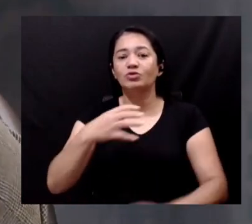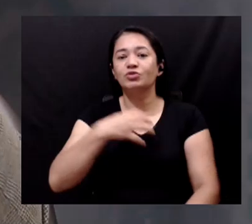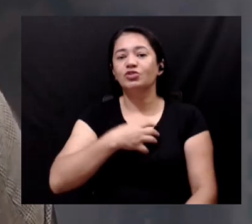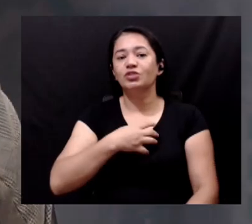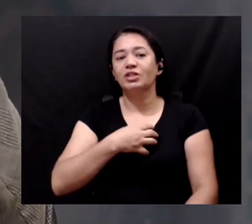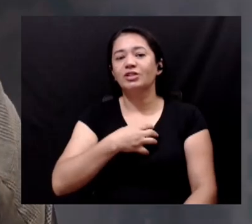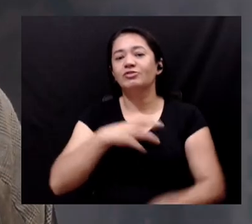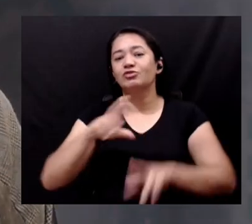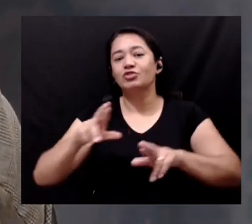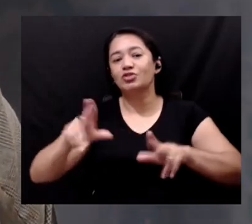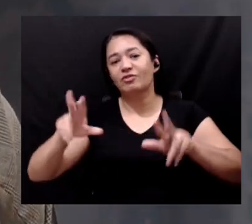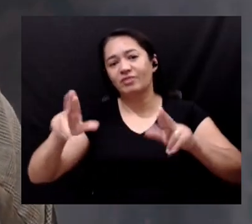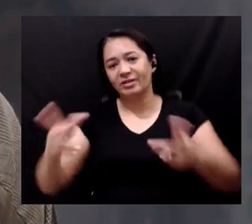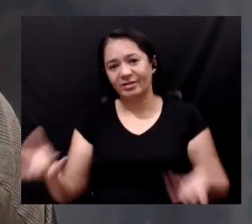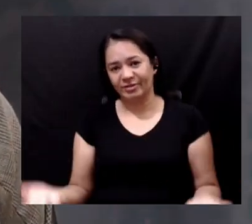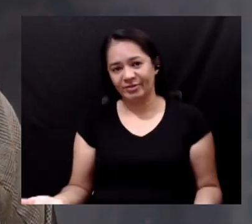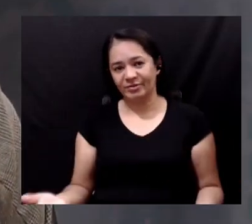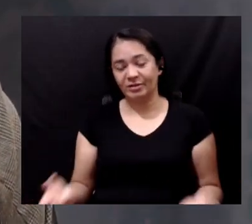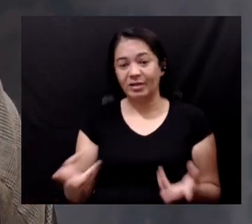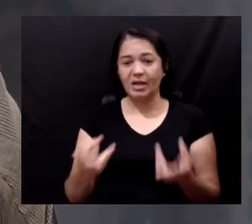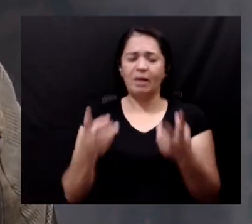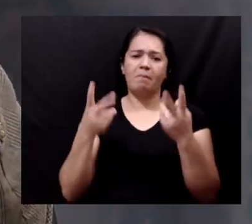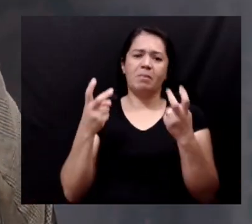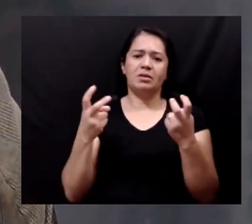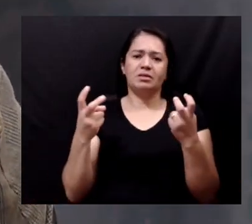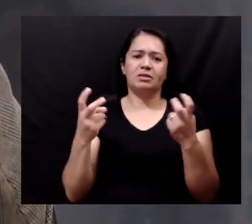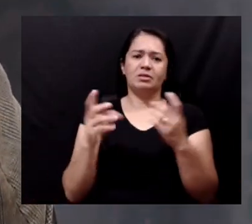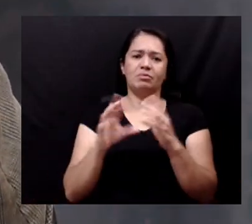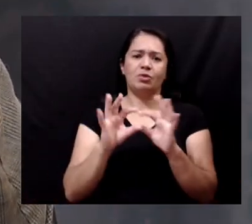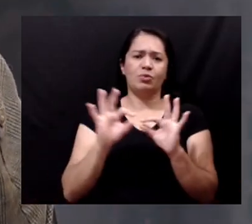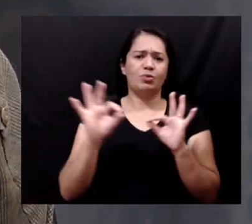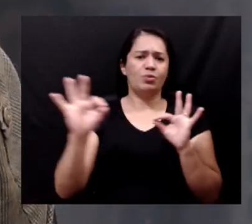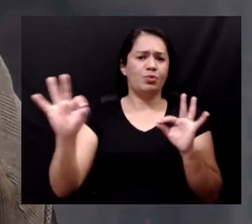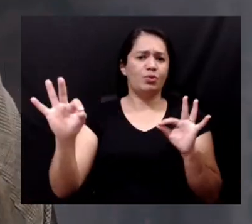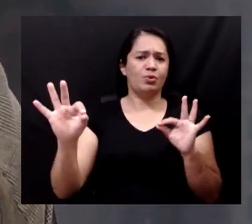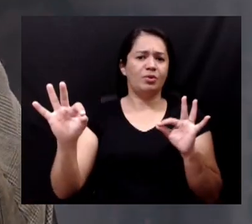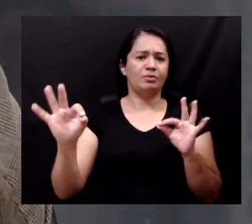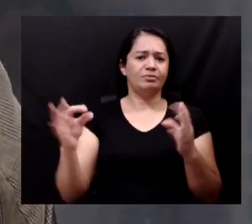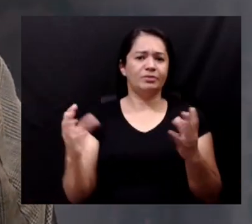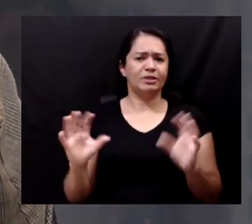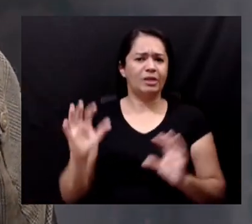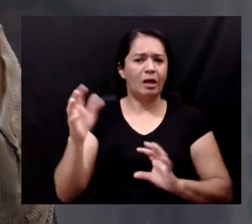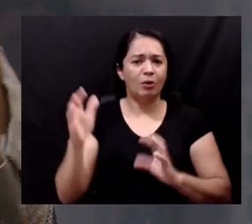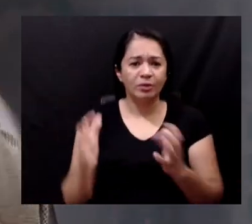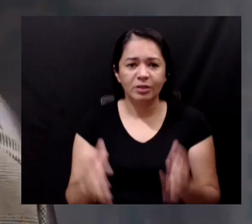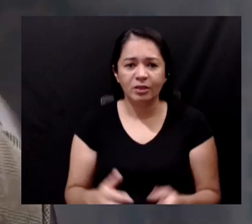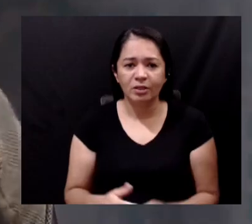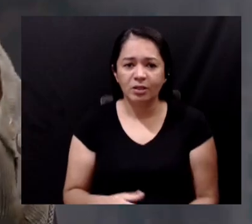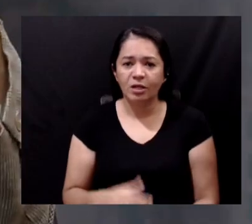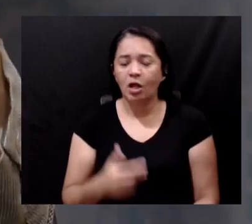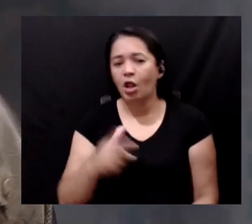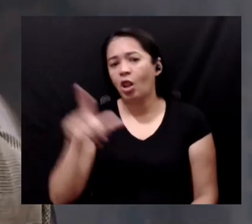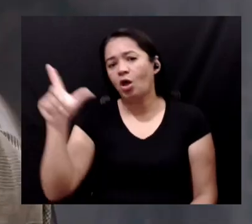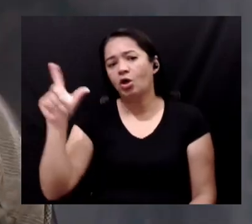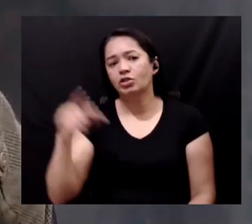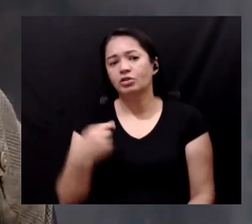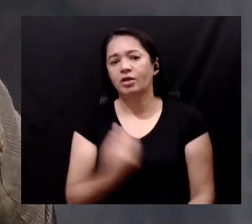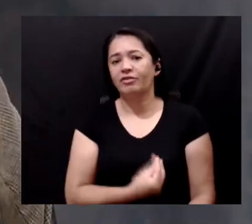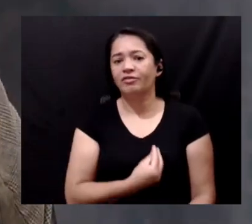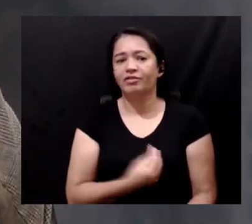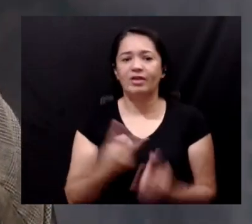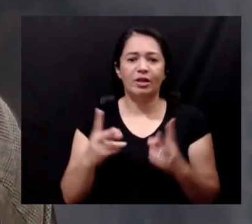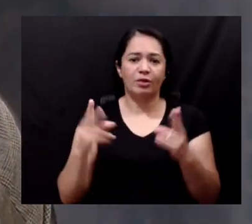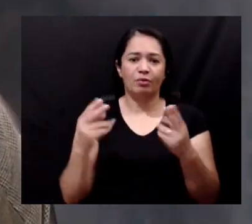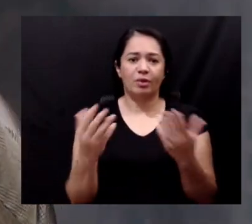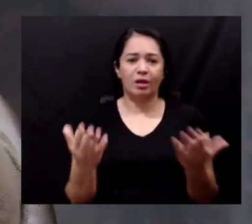exato. E aí ele percebeu esse distanciamento que estava ocorrendo. Lógico, a gente não vai viver igual um adolescente, a gente não vai ser